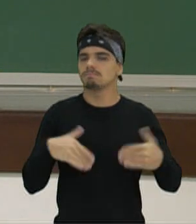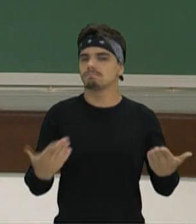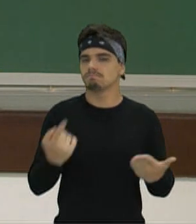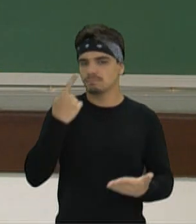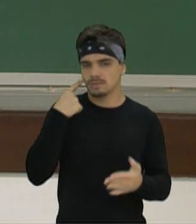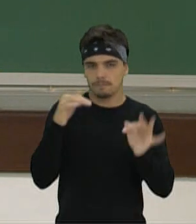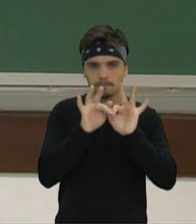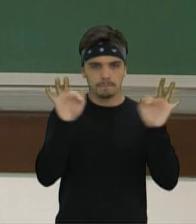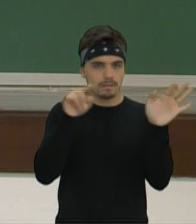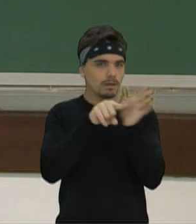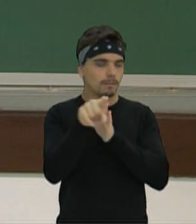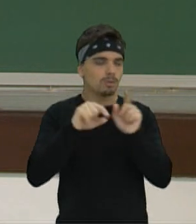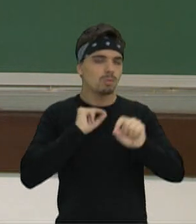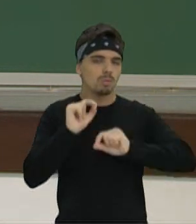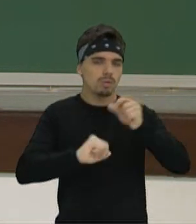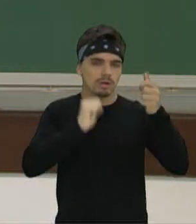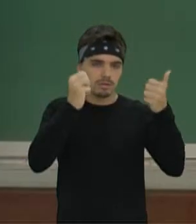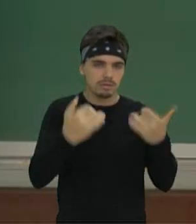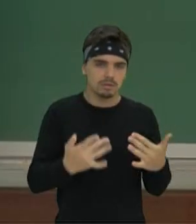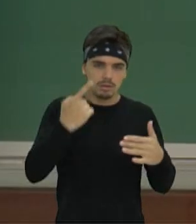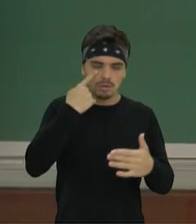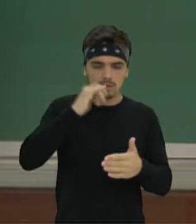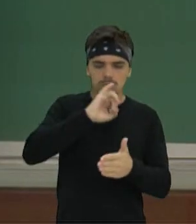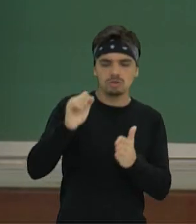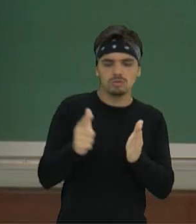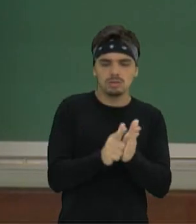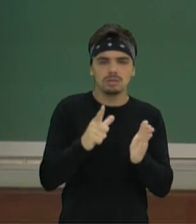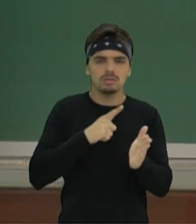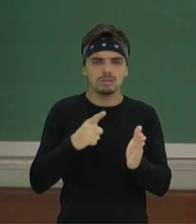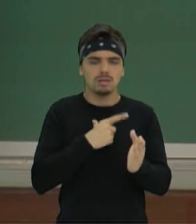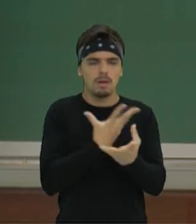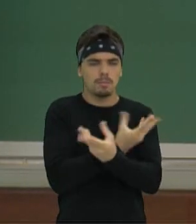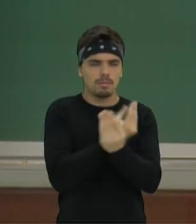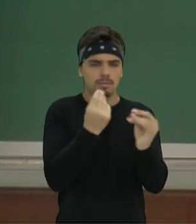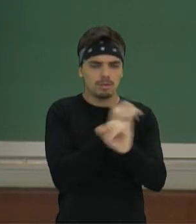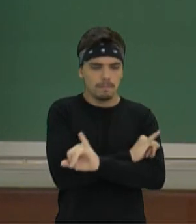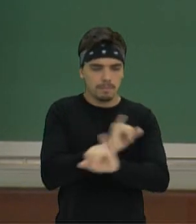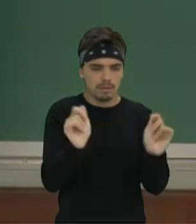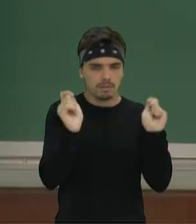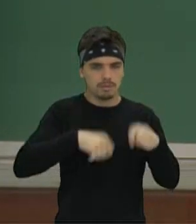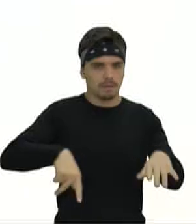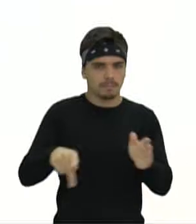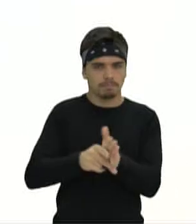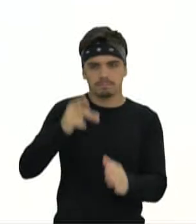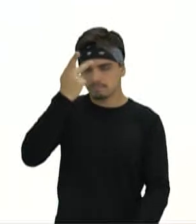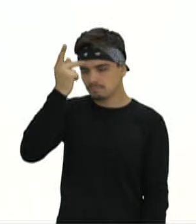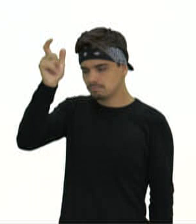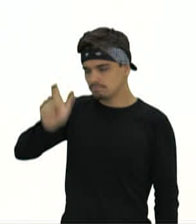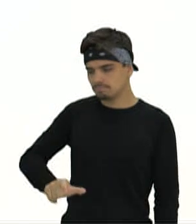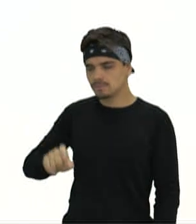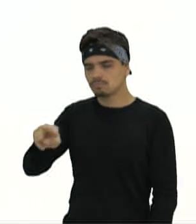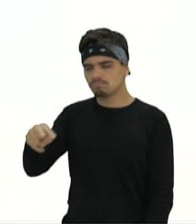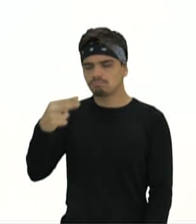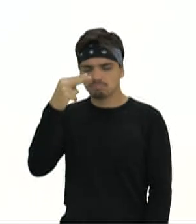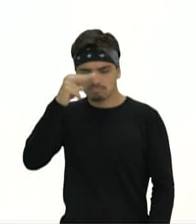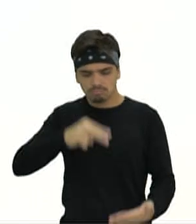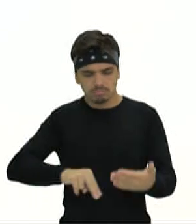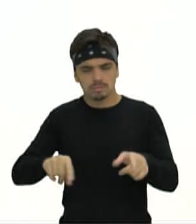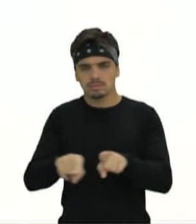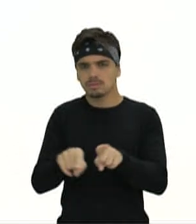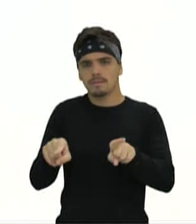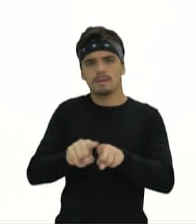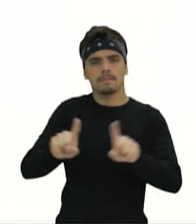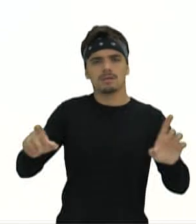Bom, o enunciado diz assim, pessoal. Em jornais, há diversos anúncios que servem aos leitores. O conteúdo do anúncio vinculado por